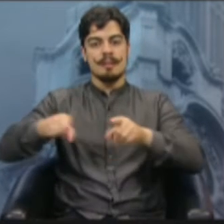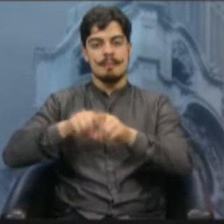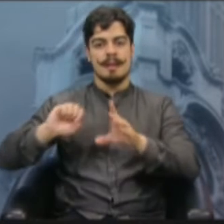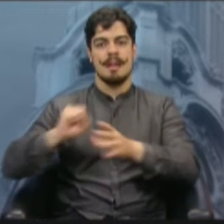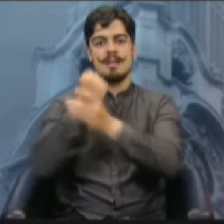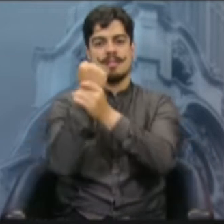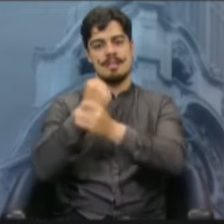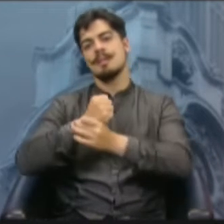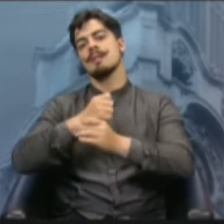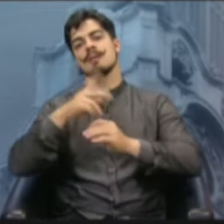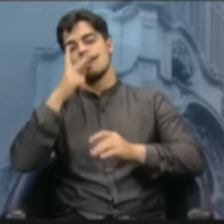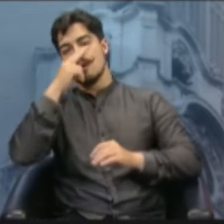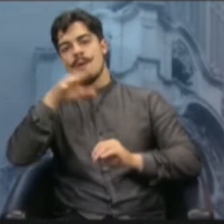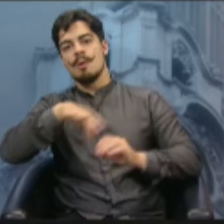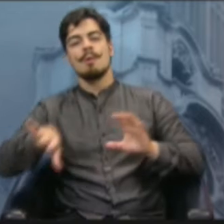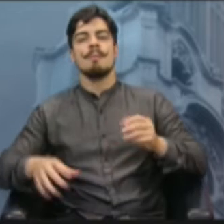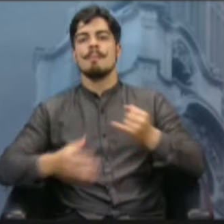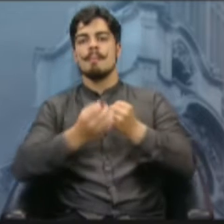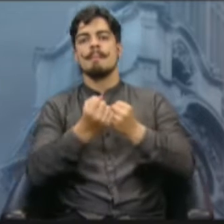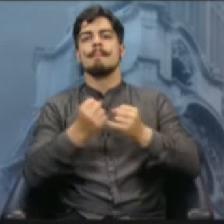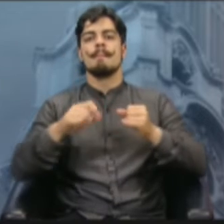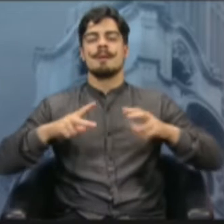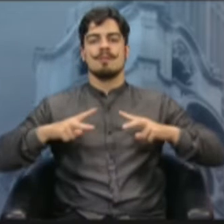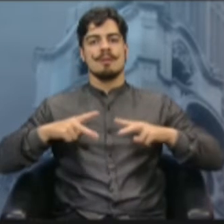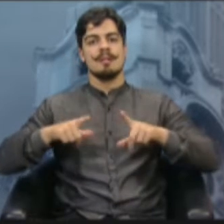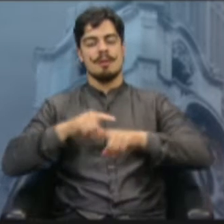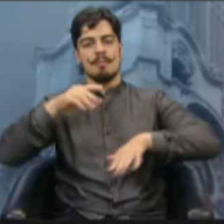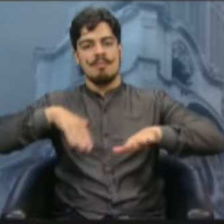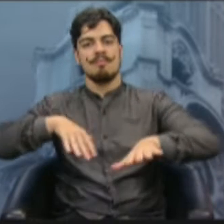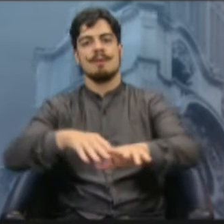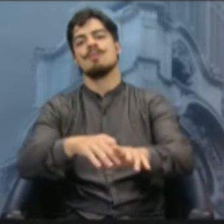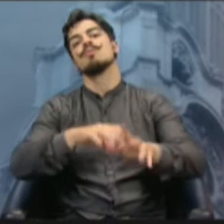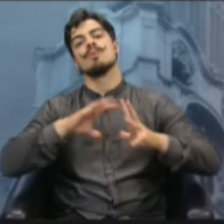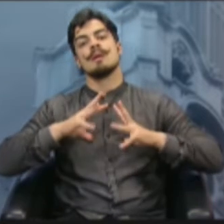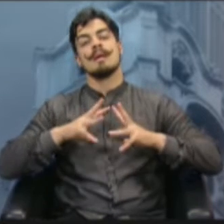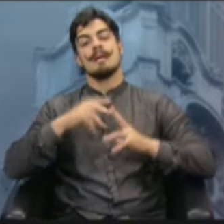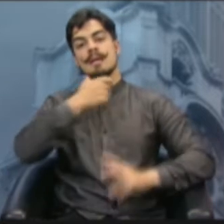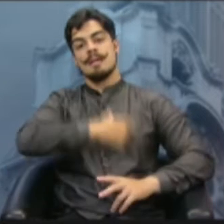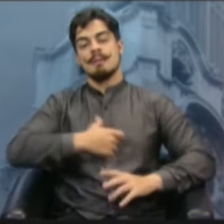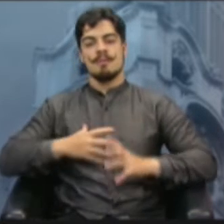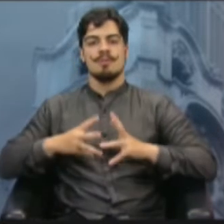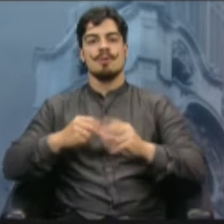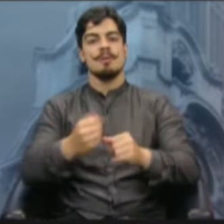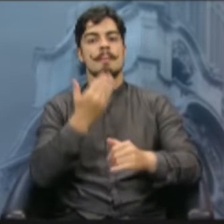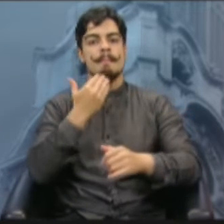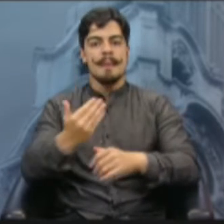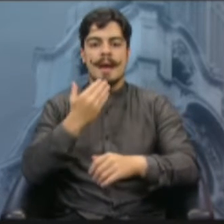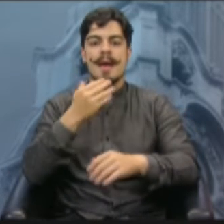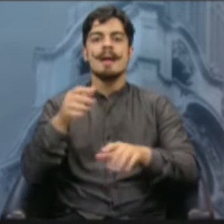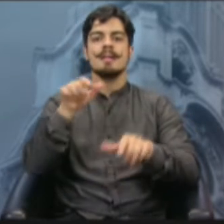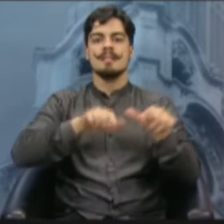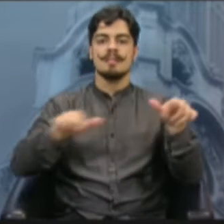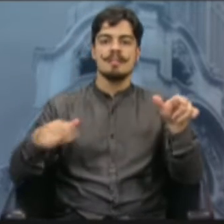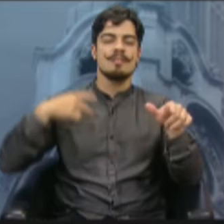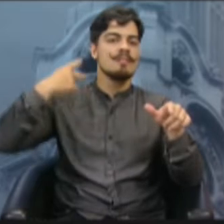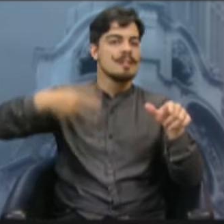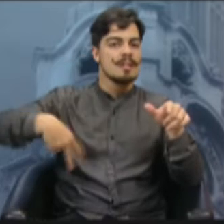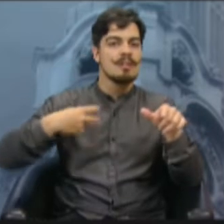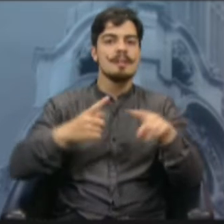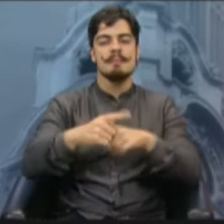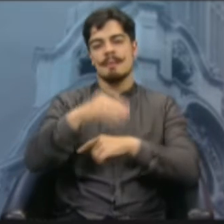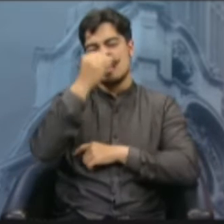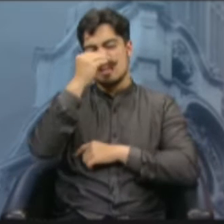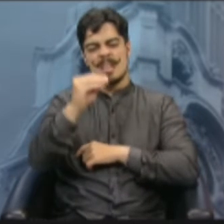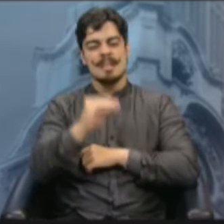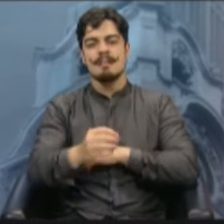propriedade privada, o movimento Grêmio de Todos, movimento formado por sócios gremistas, clama aos vereadores e vereadoras de Porto Alegre pela rejeição integral do